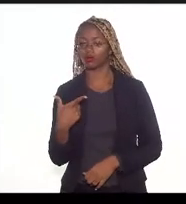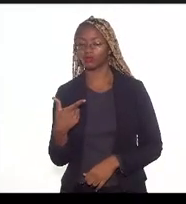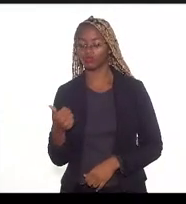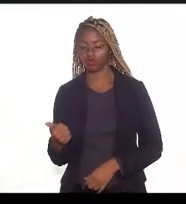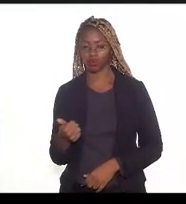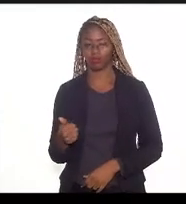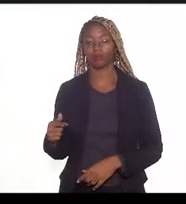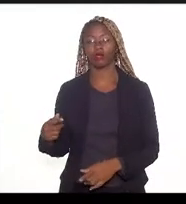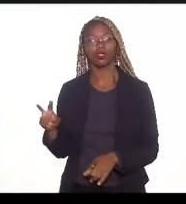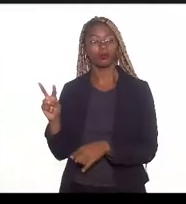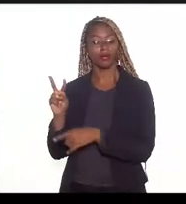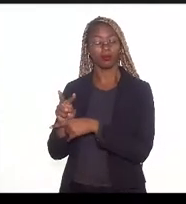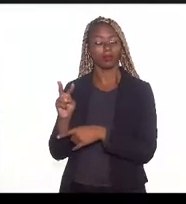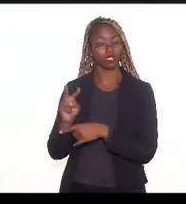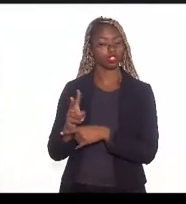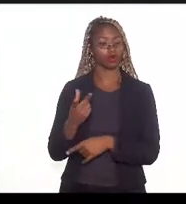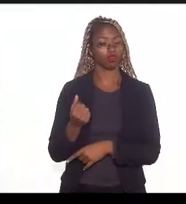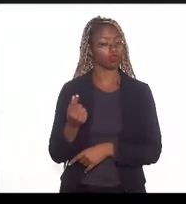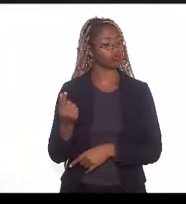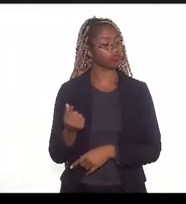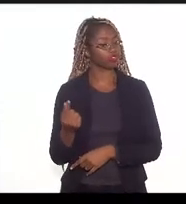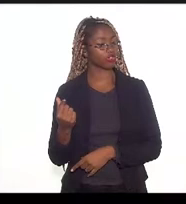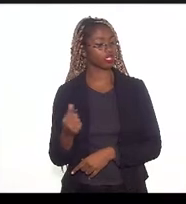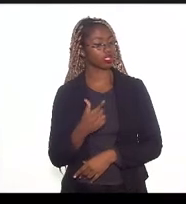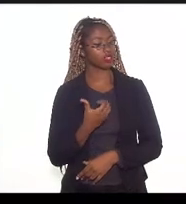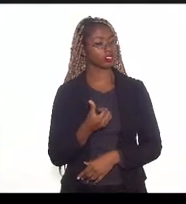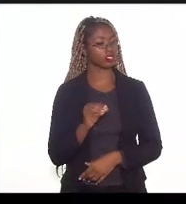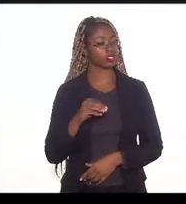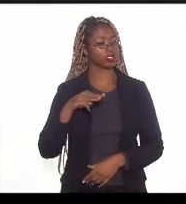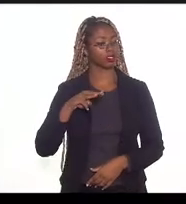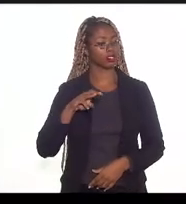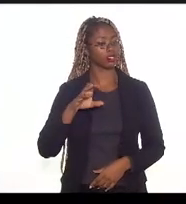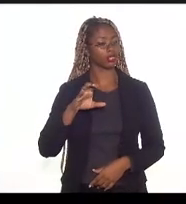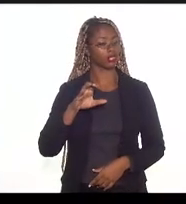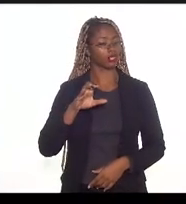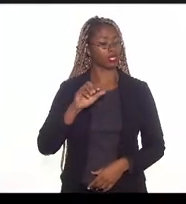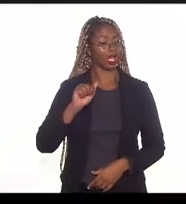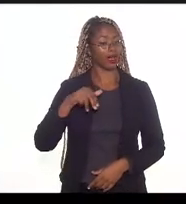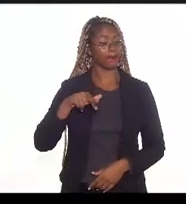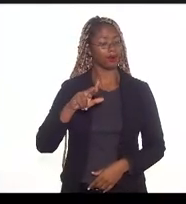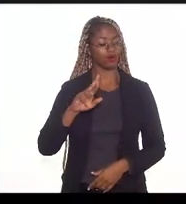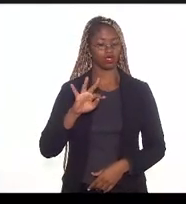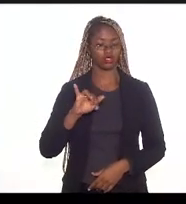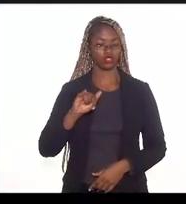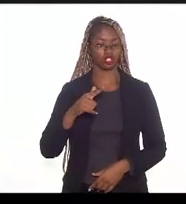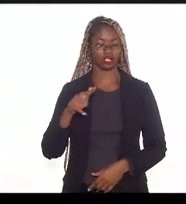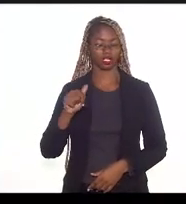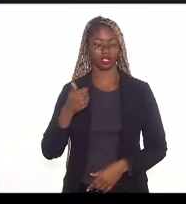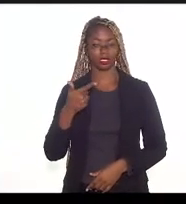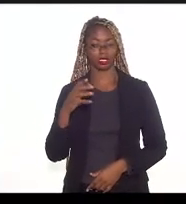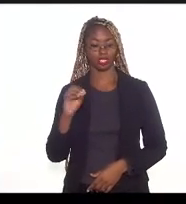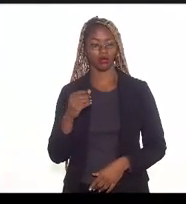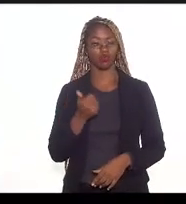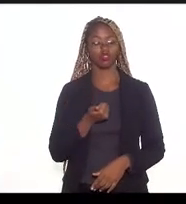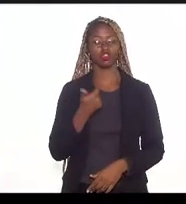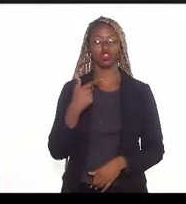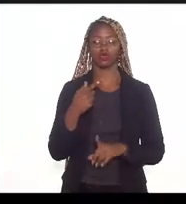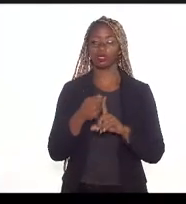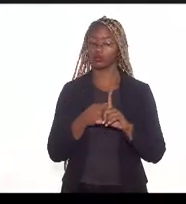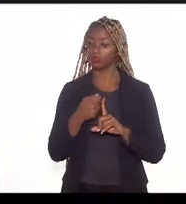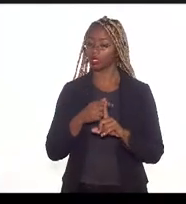com condições a juros zero, com 60 meses de carência, com 60 meses de amortização e até 12 meses de carência. A gente teve